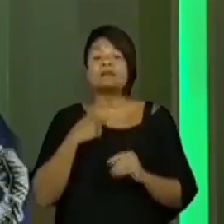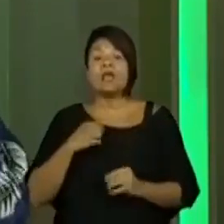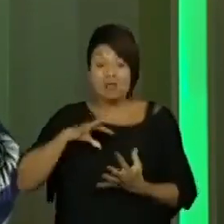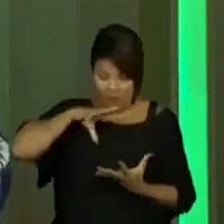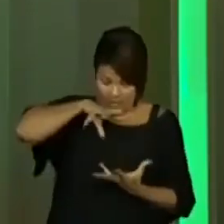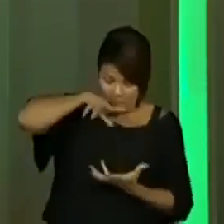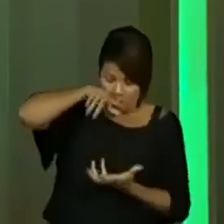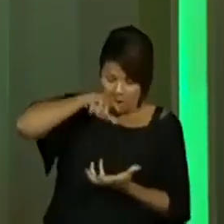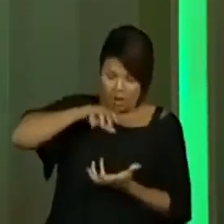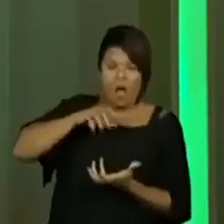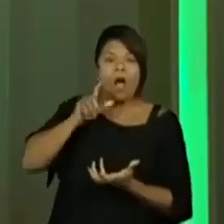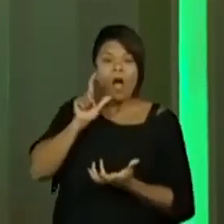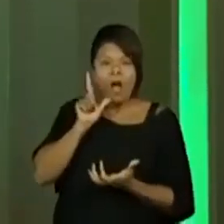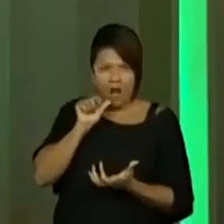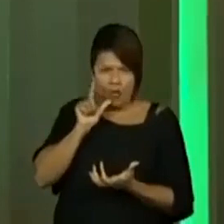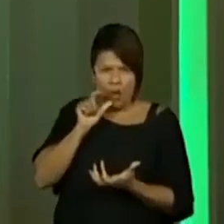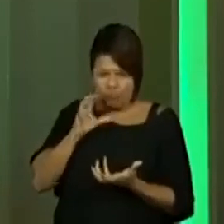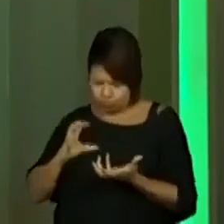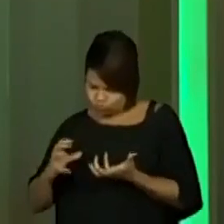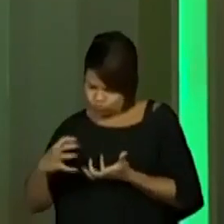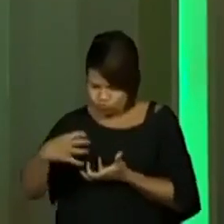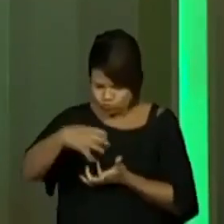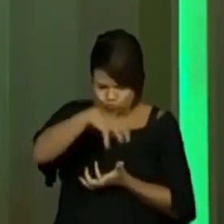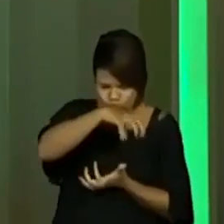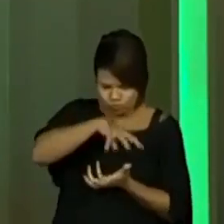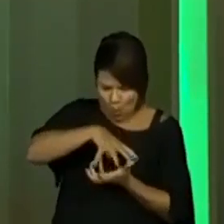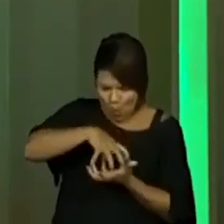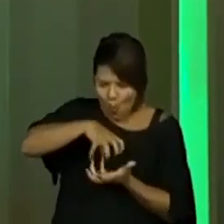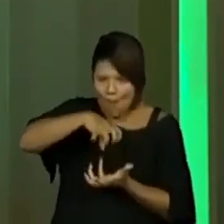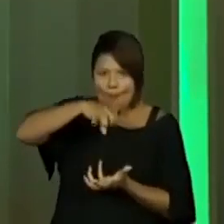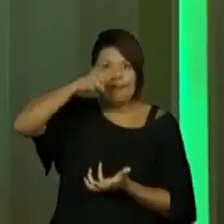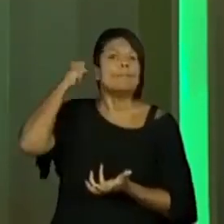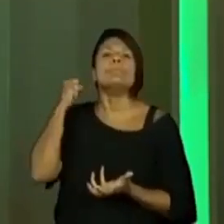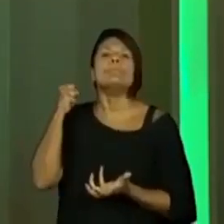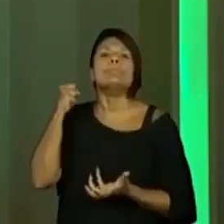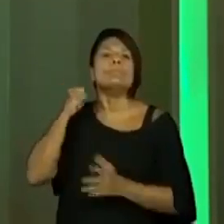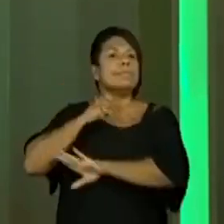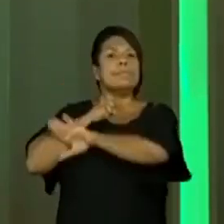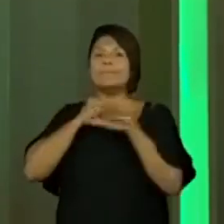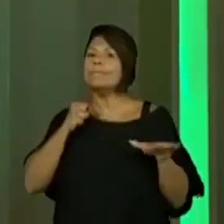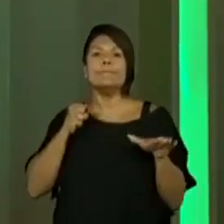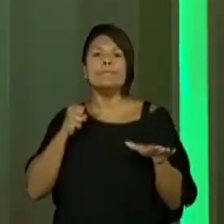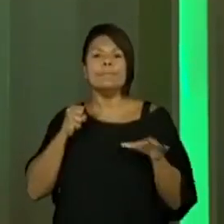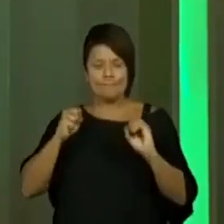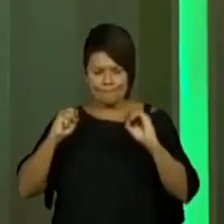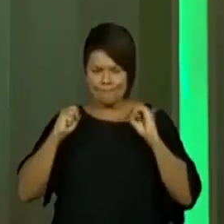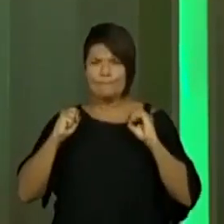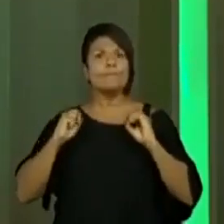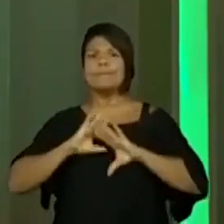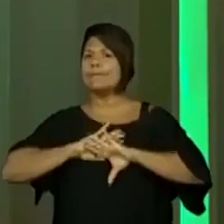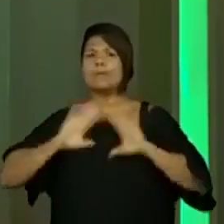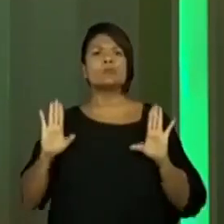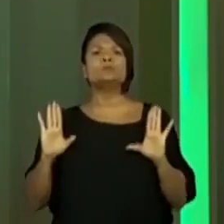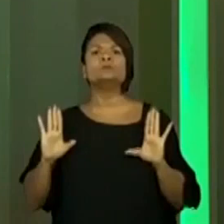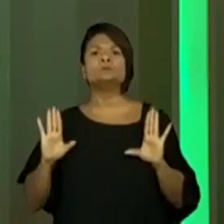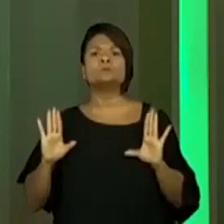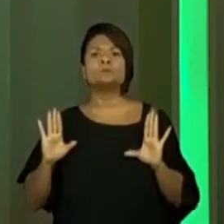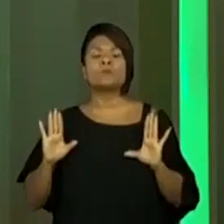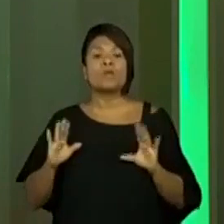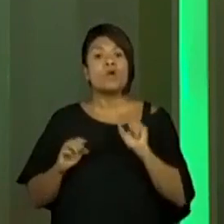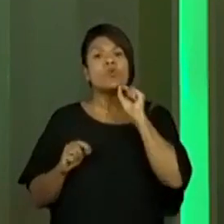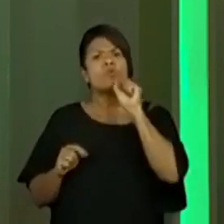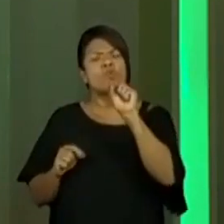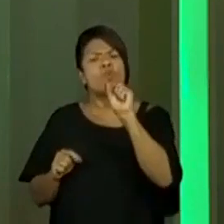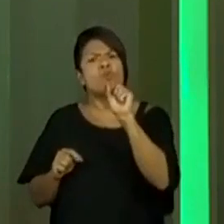Não tem mais uma gotinha que você possa usar aí no consumo na sua casa. O que você